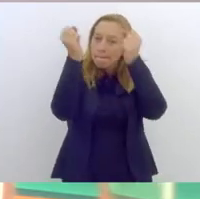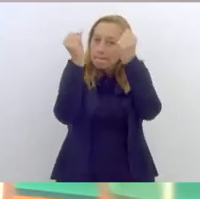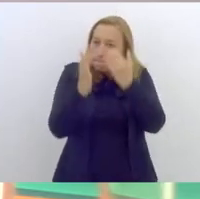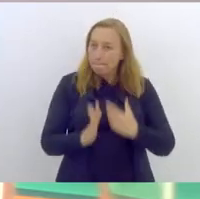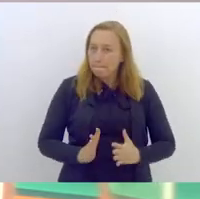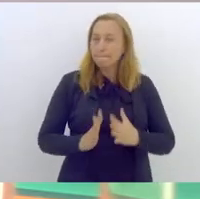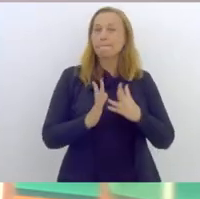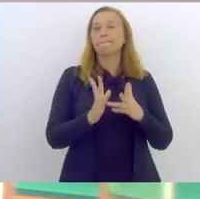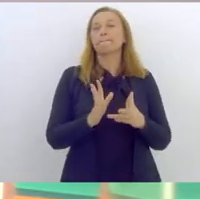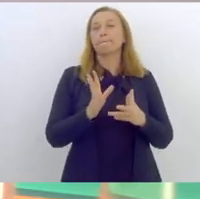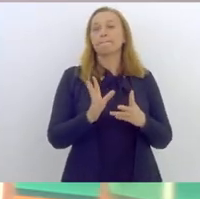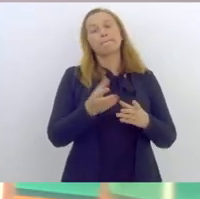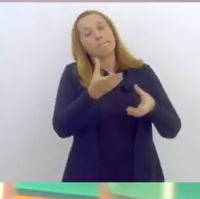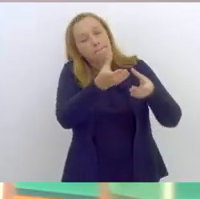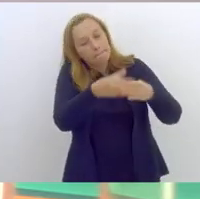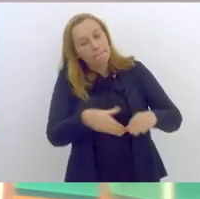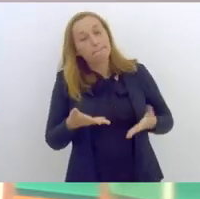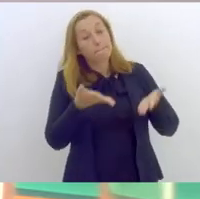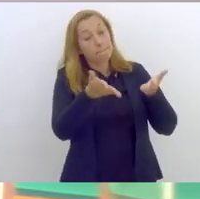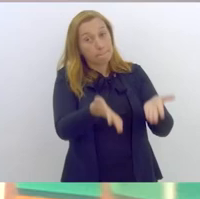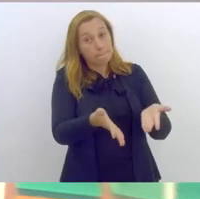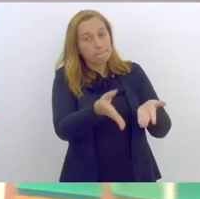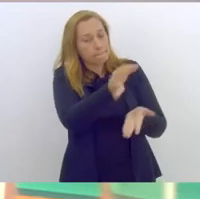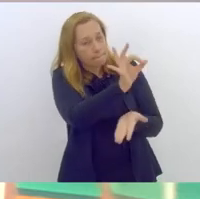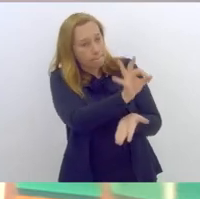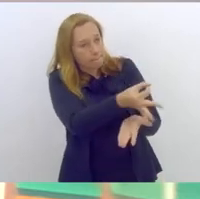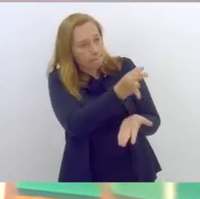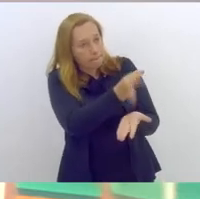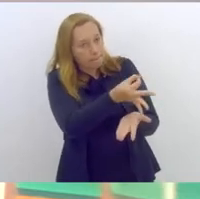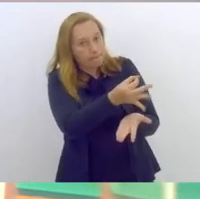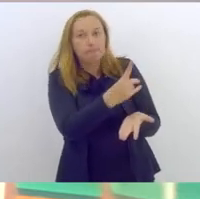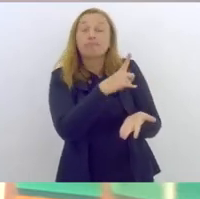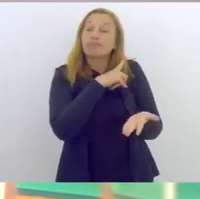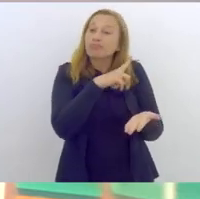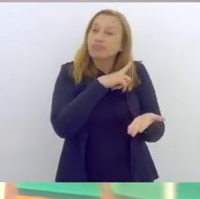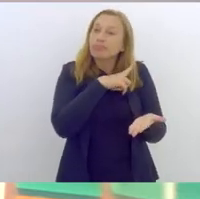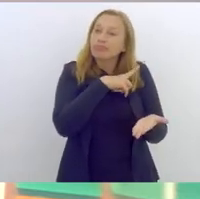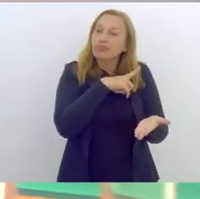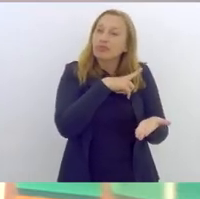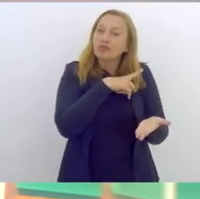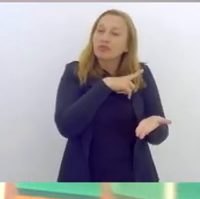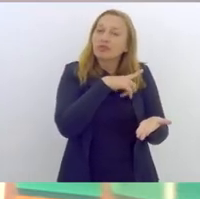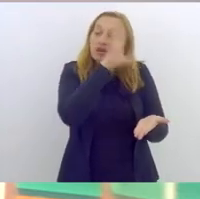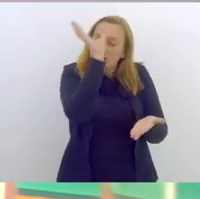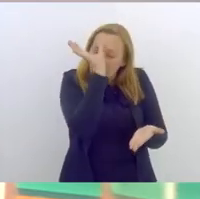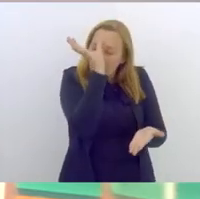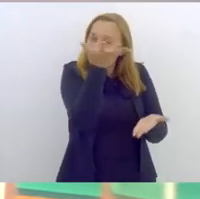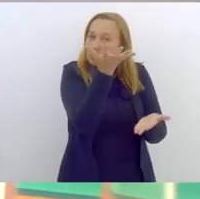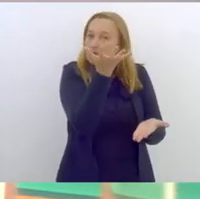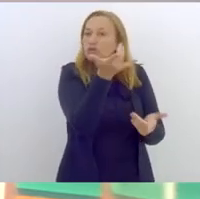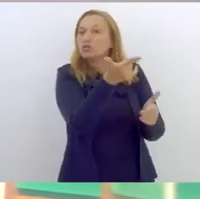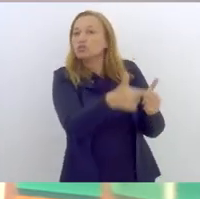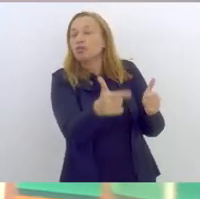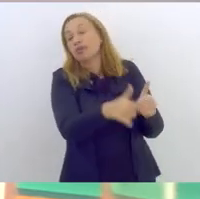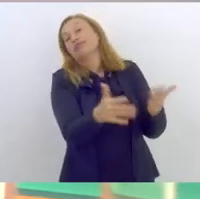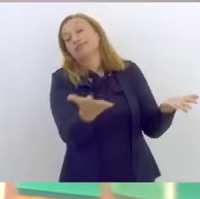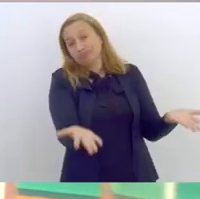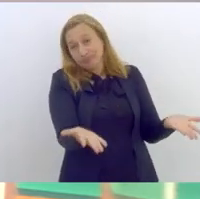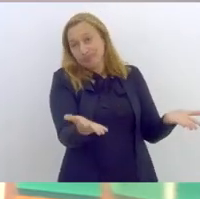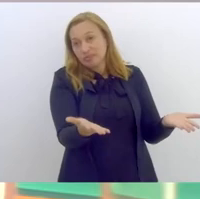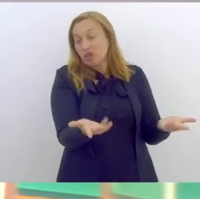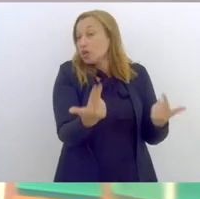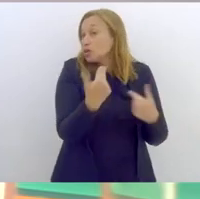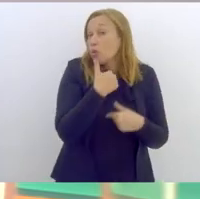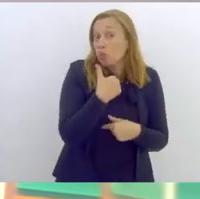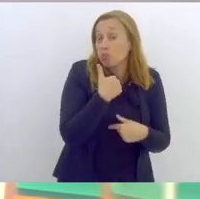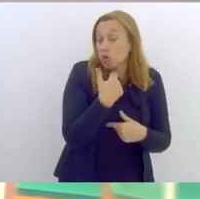para que esses concursados definitivamente tenham suas situações solucionadas o que não